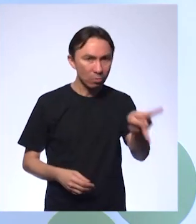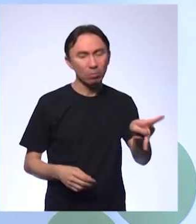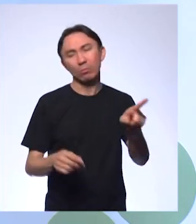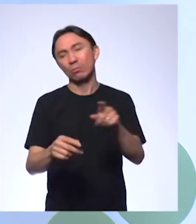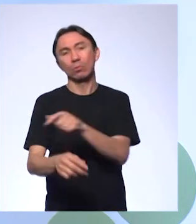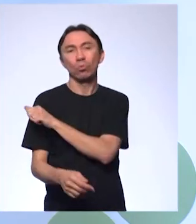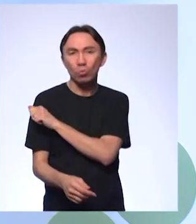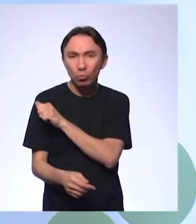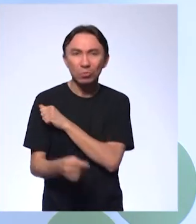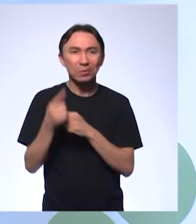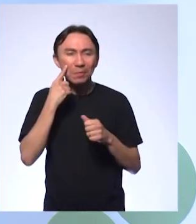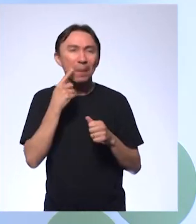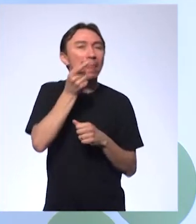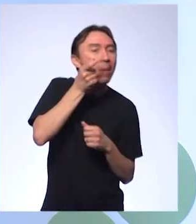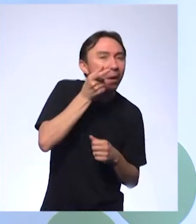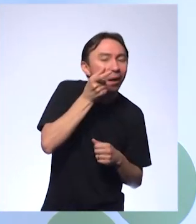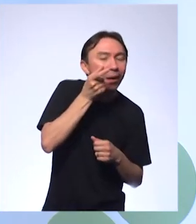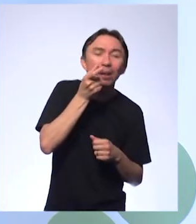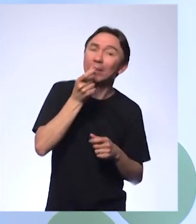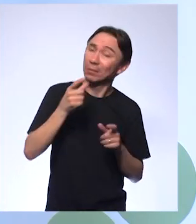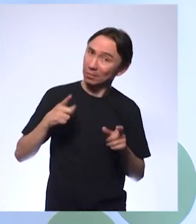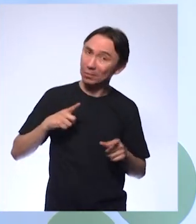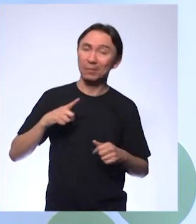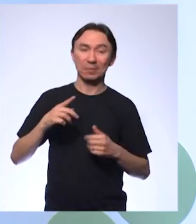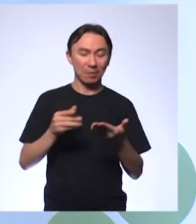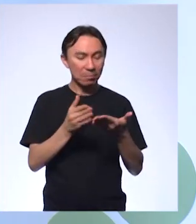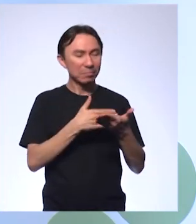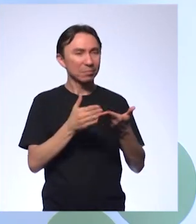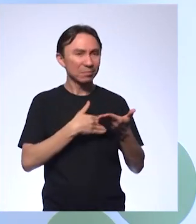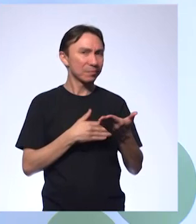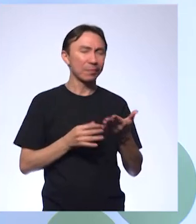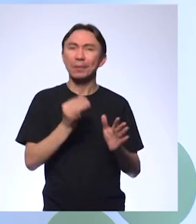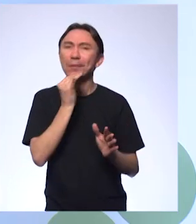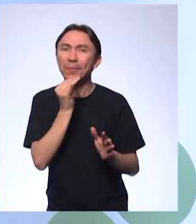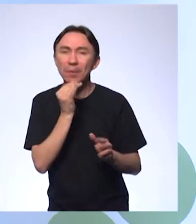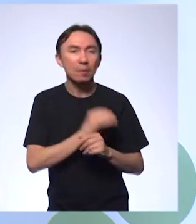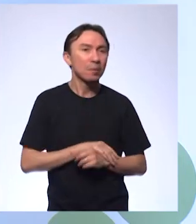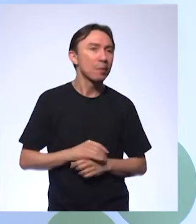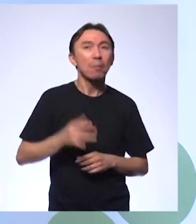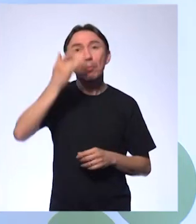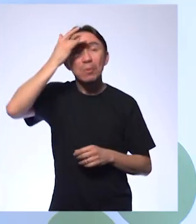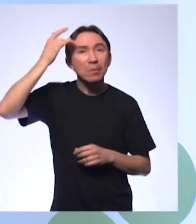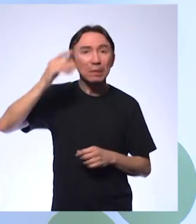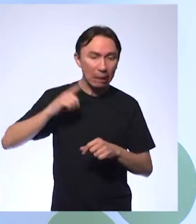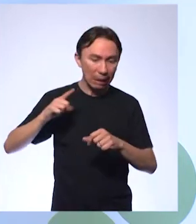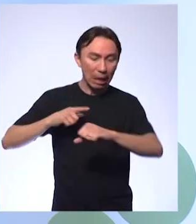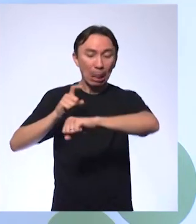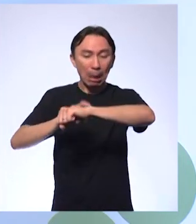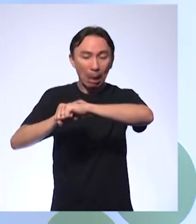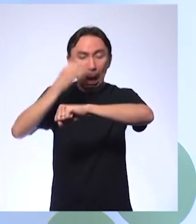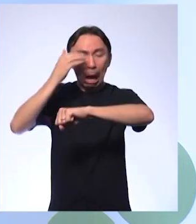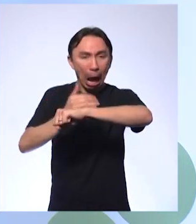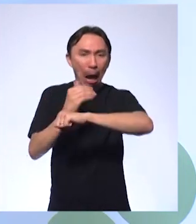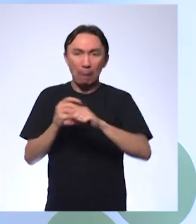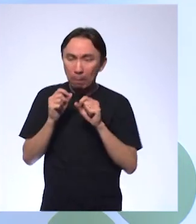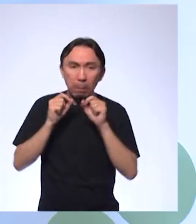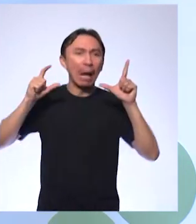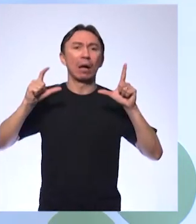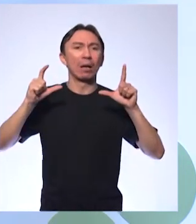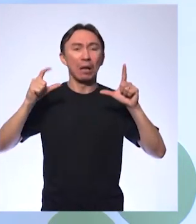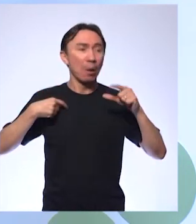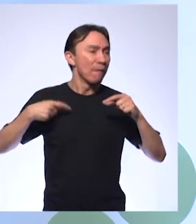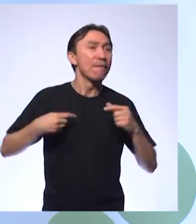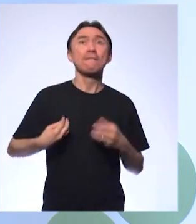está falando justamente sobre o quê? Não tem um tempo de despertar em relação ao que é o que eu quero fazer para o restante da